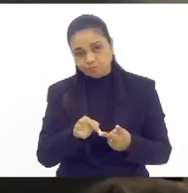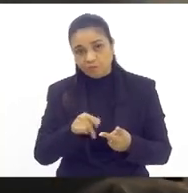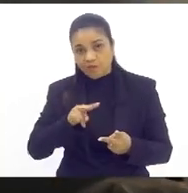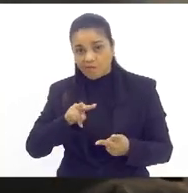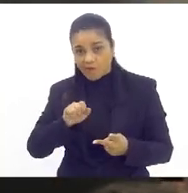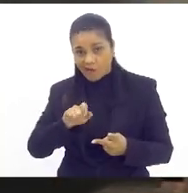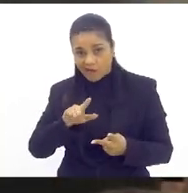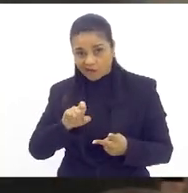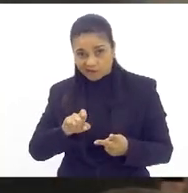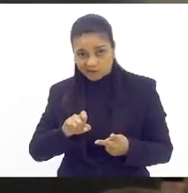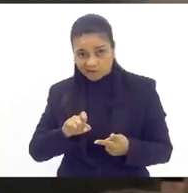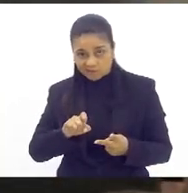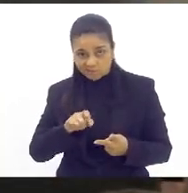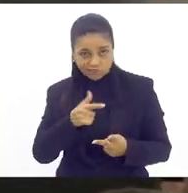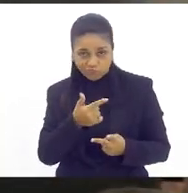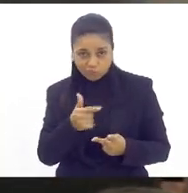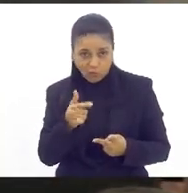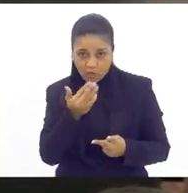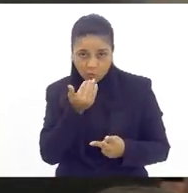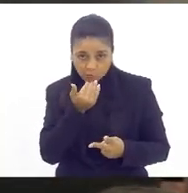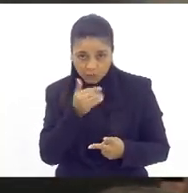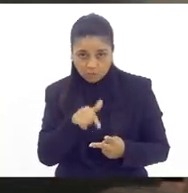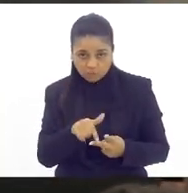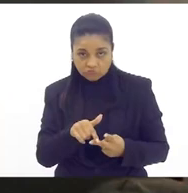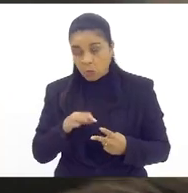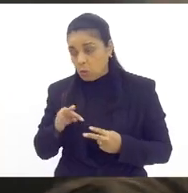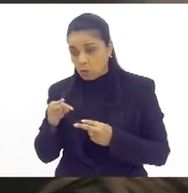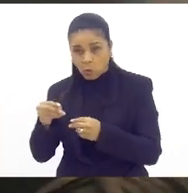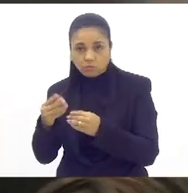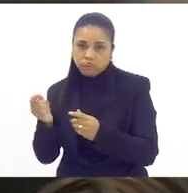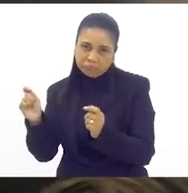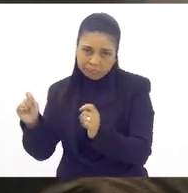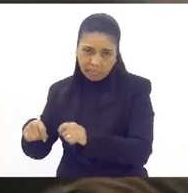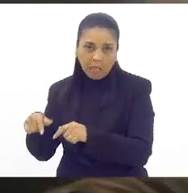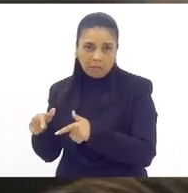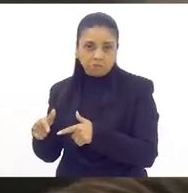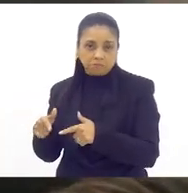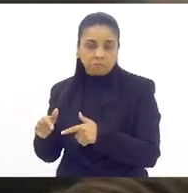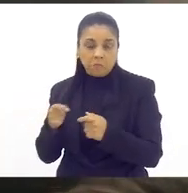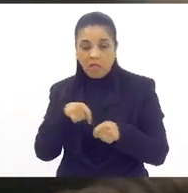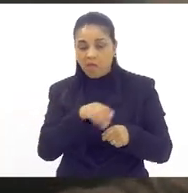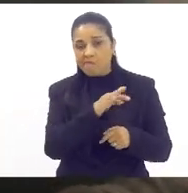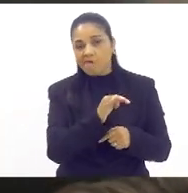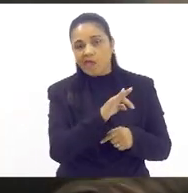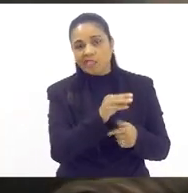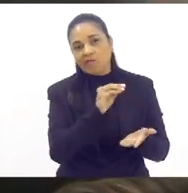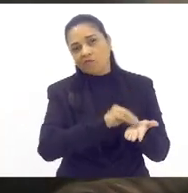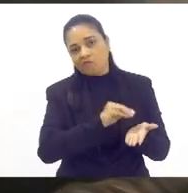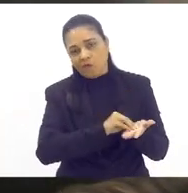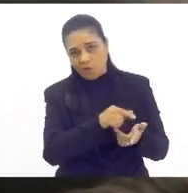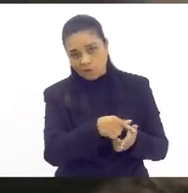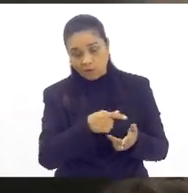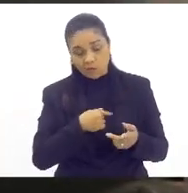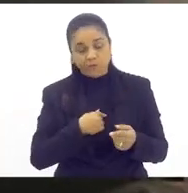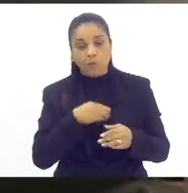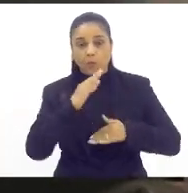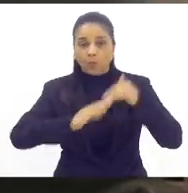em toda o serviço público mas não na FAETEC o nosso plano de carreira está congelado